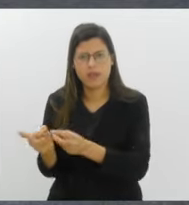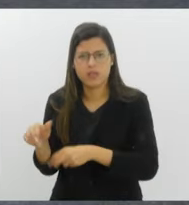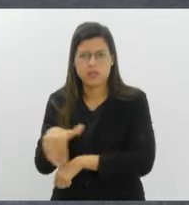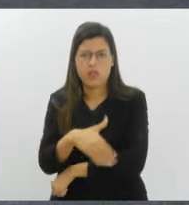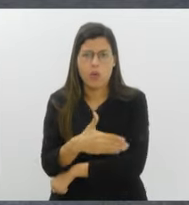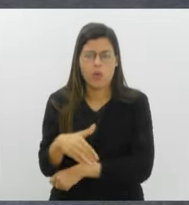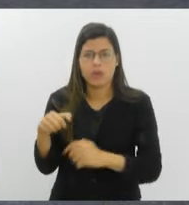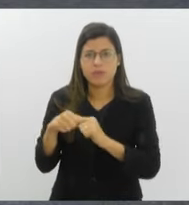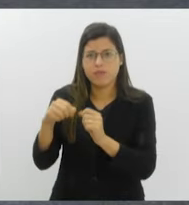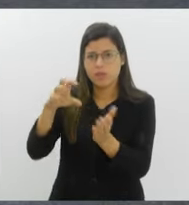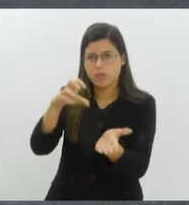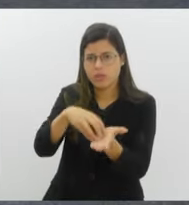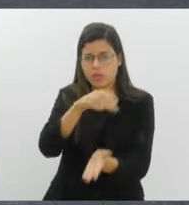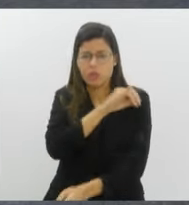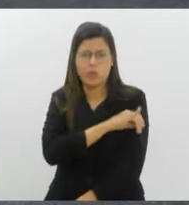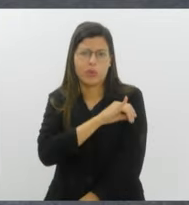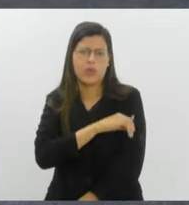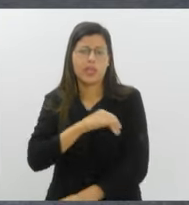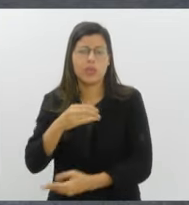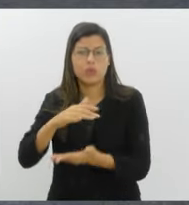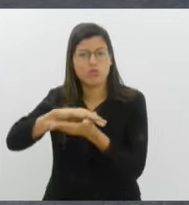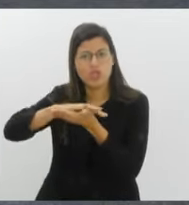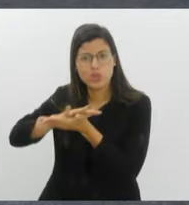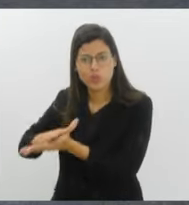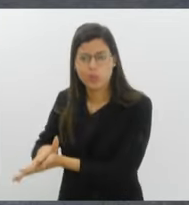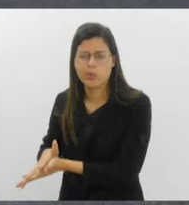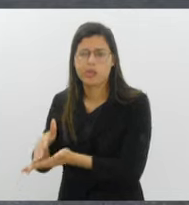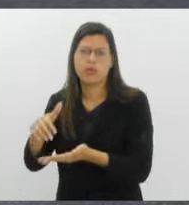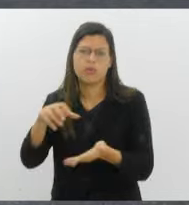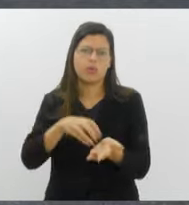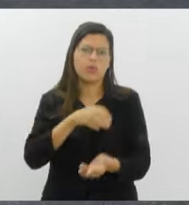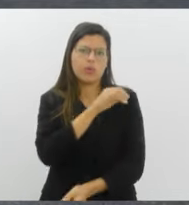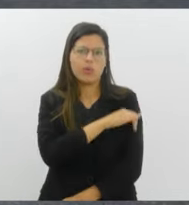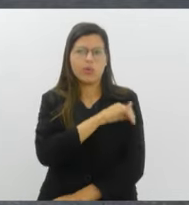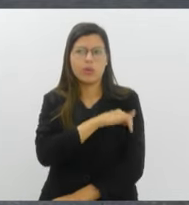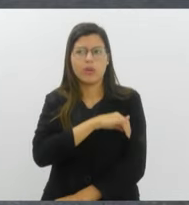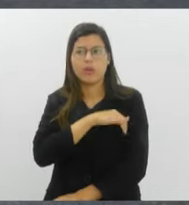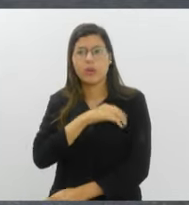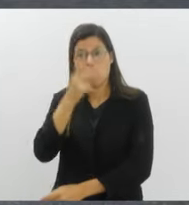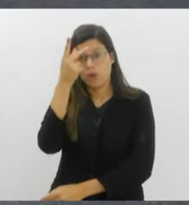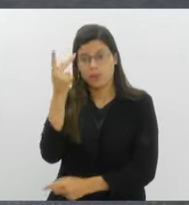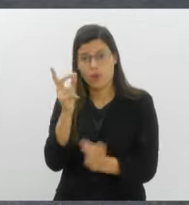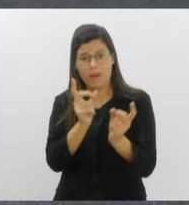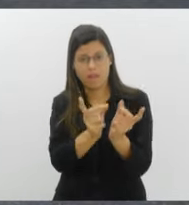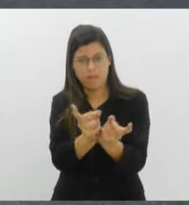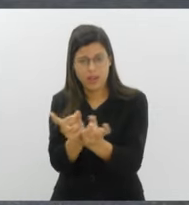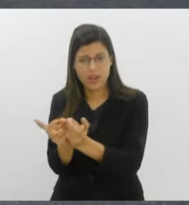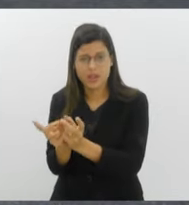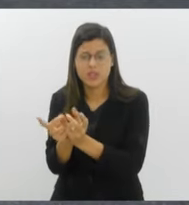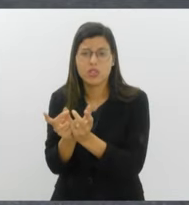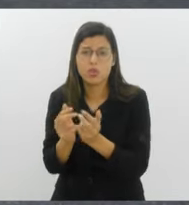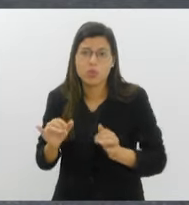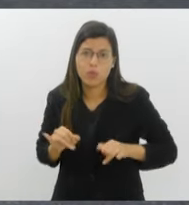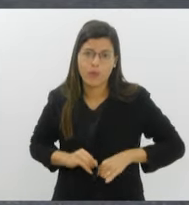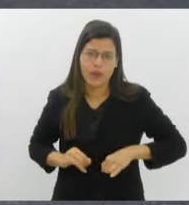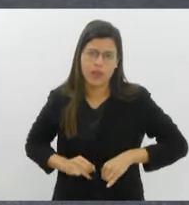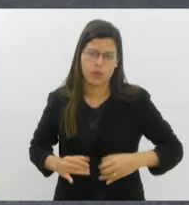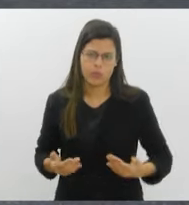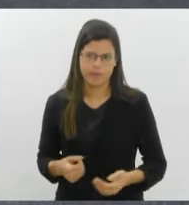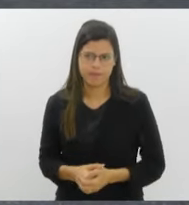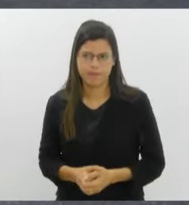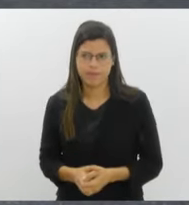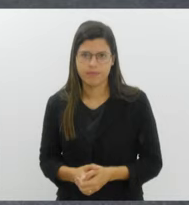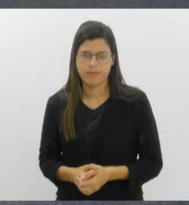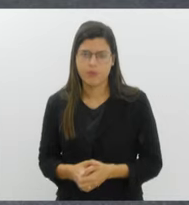da cidade do Rio de Janeiro, destruindo o centro da cidade do Rio de Janeiro, onde os comerciantes ficam agonizando. O Rio de Janeiro